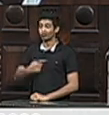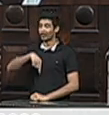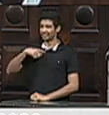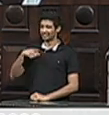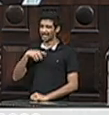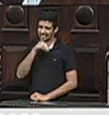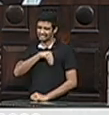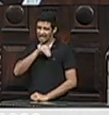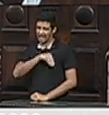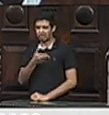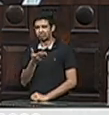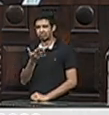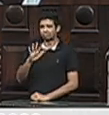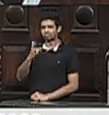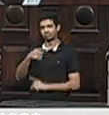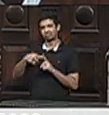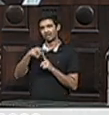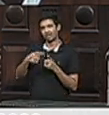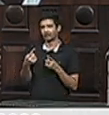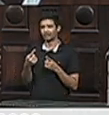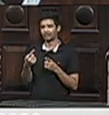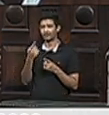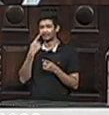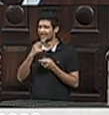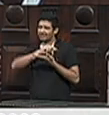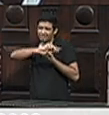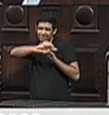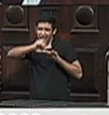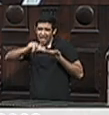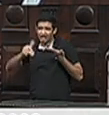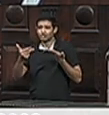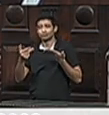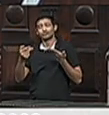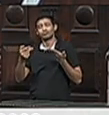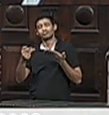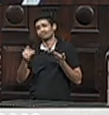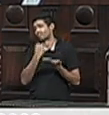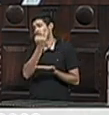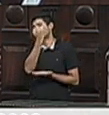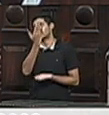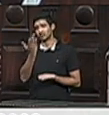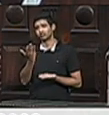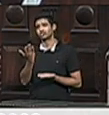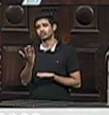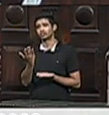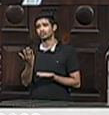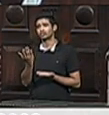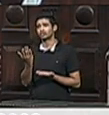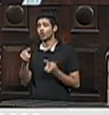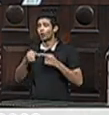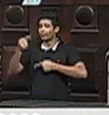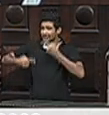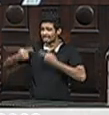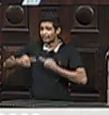que ser alterado. O Conselho Estadual de Trabalho e Renda é um espaço